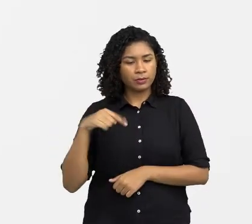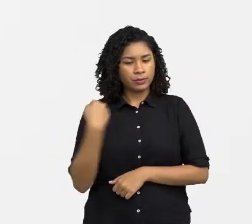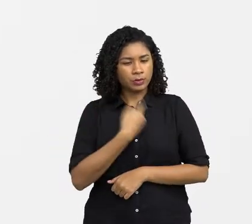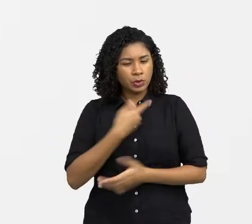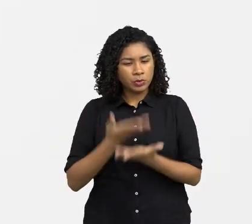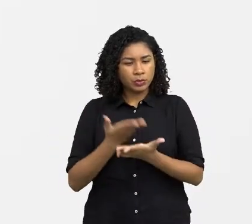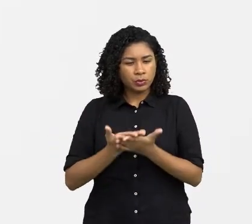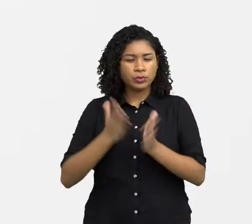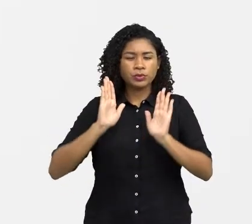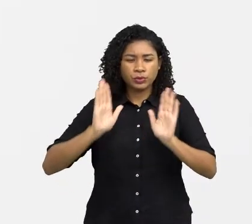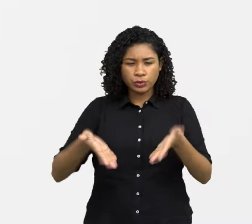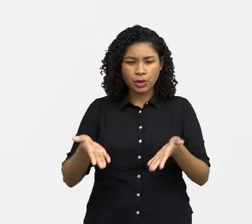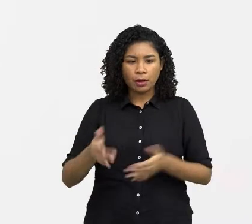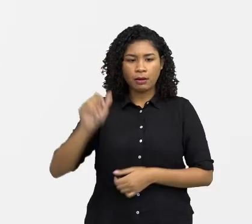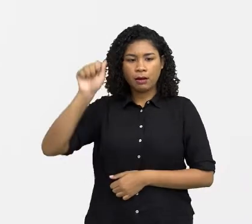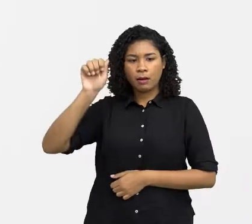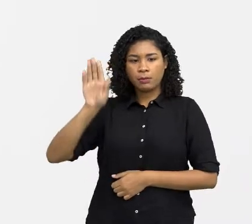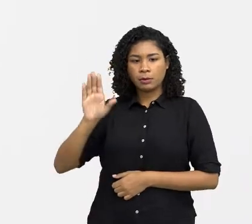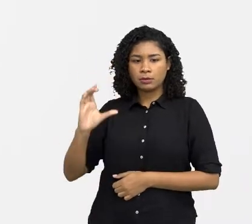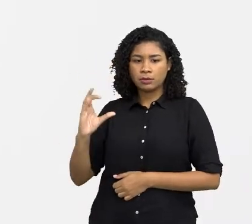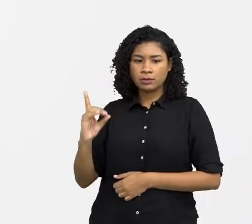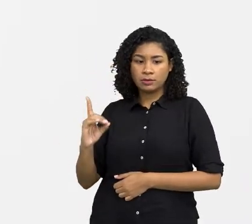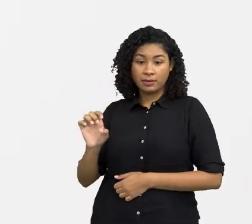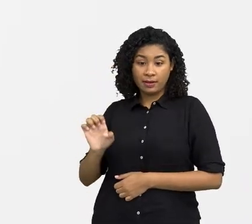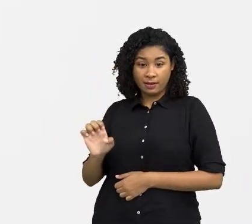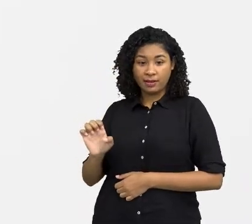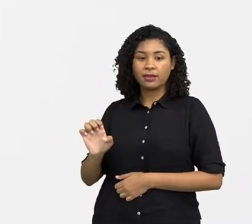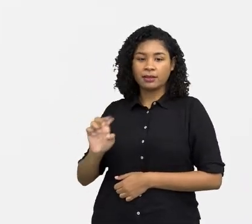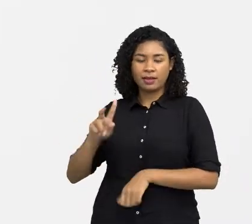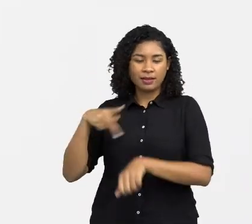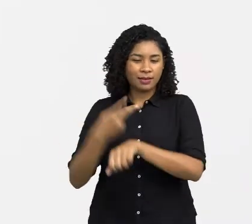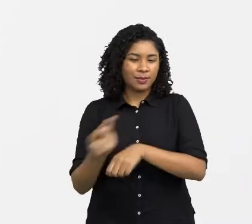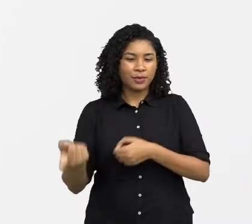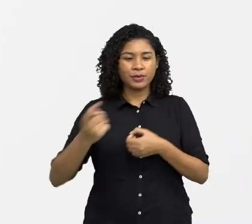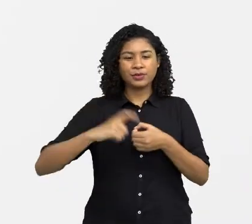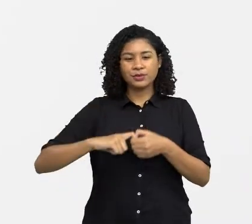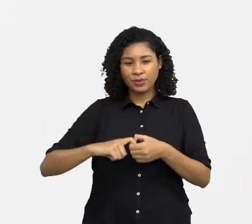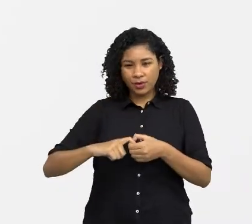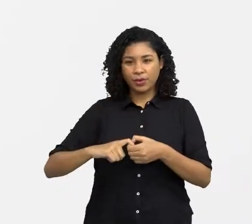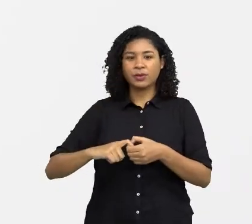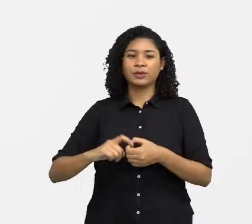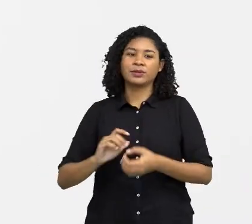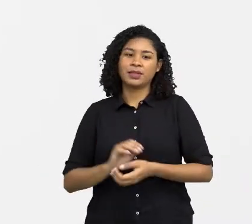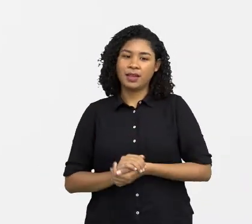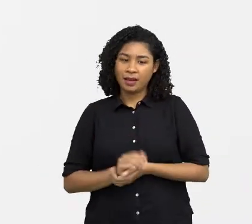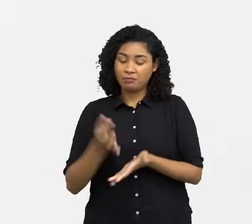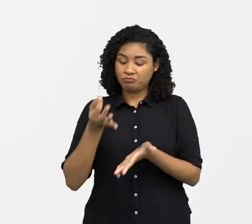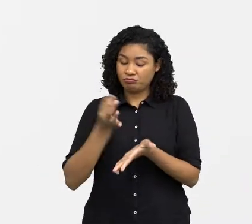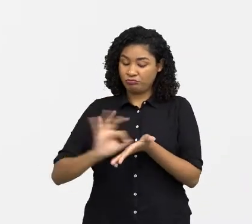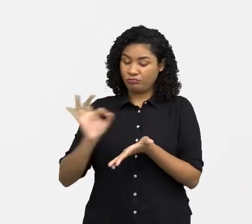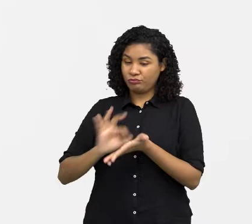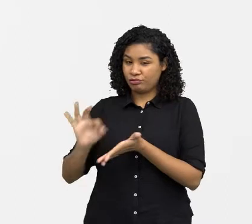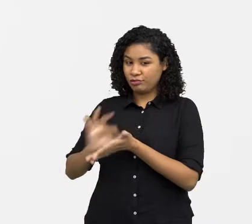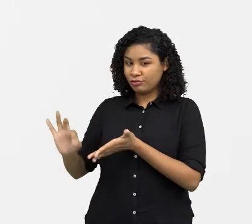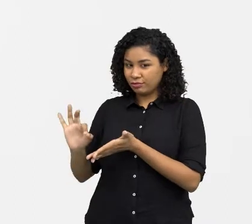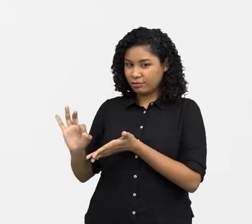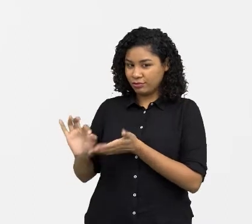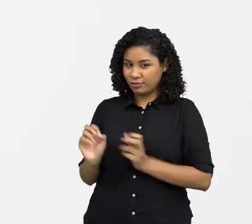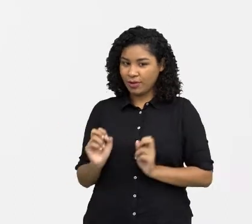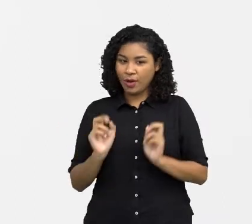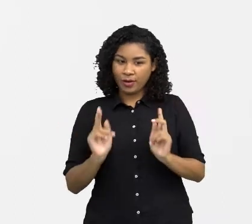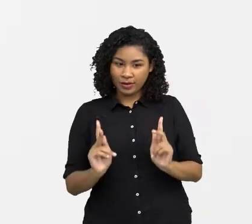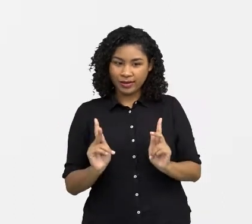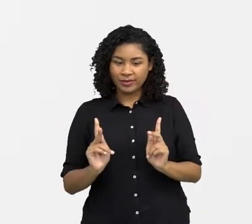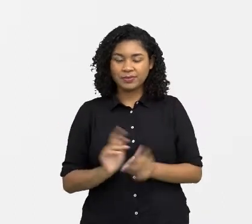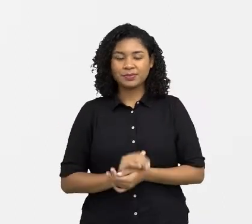Letra A, B, C, D e E. Daqui a pouco a gente volta para responder essa questão aí, primeira